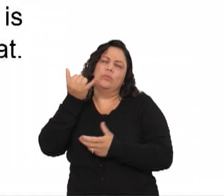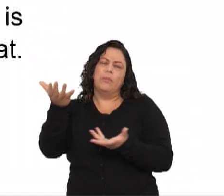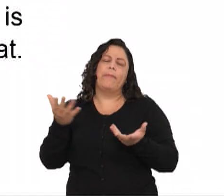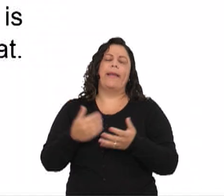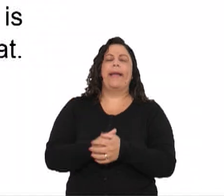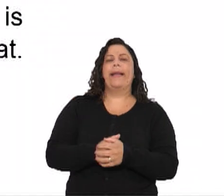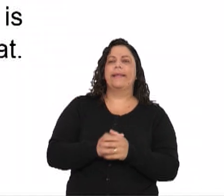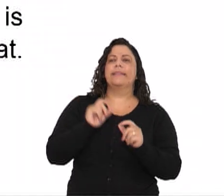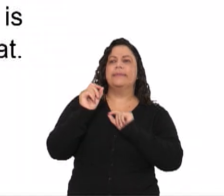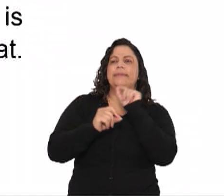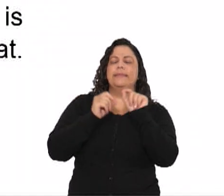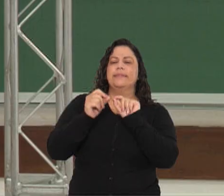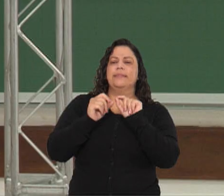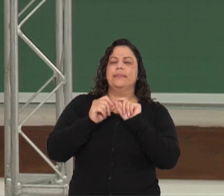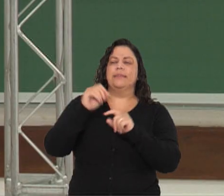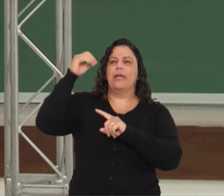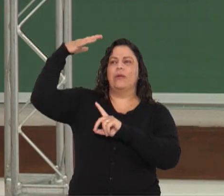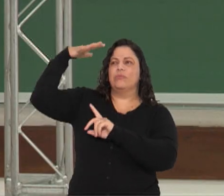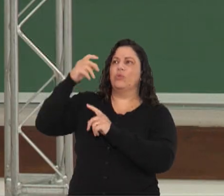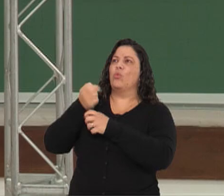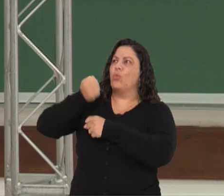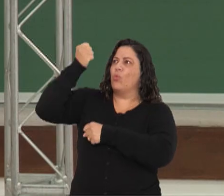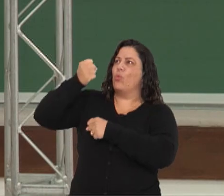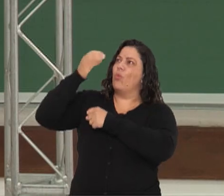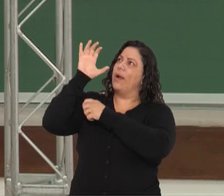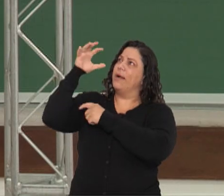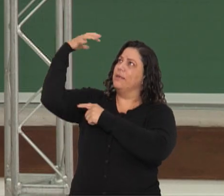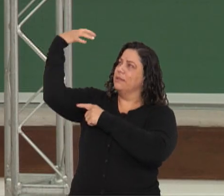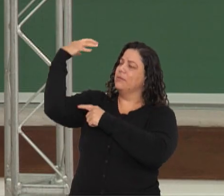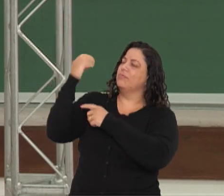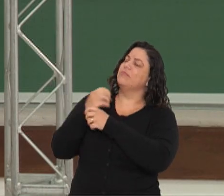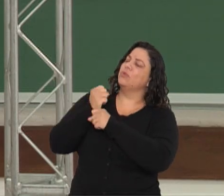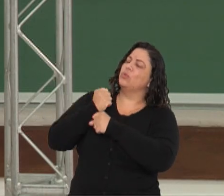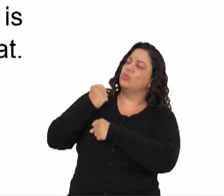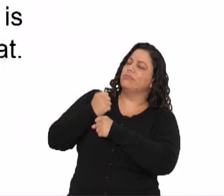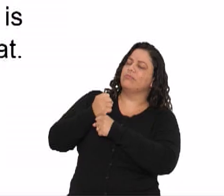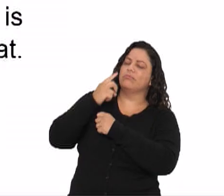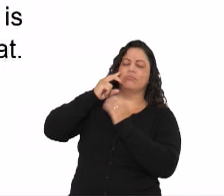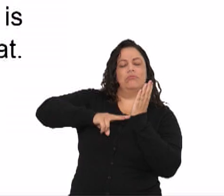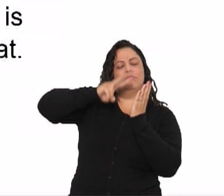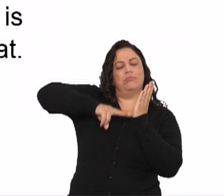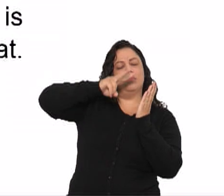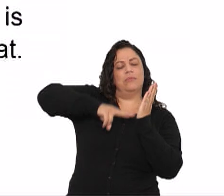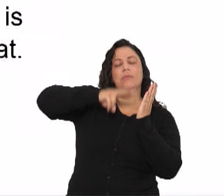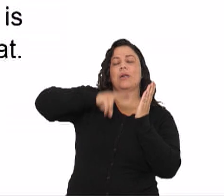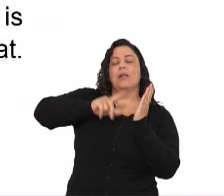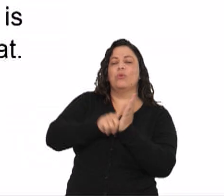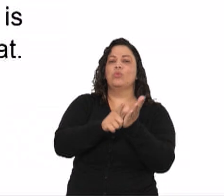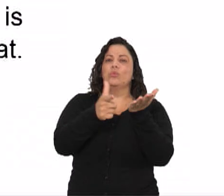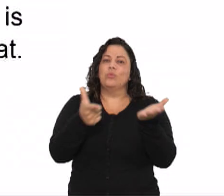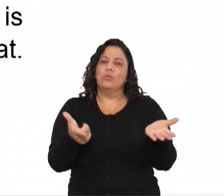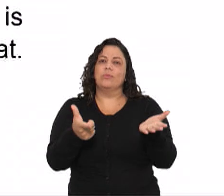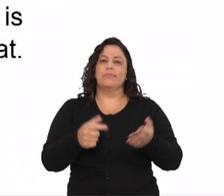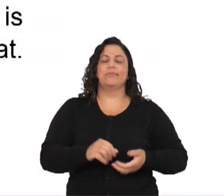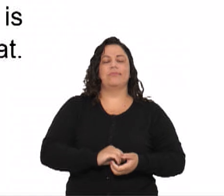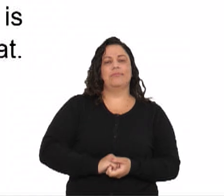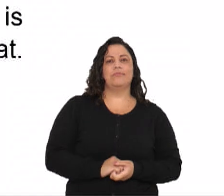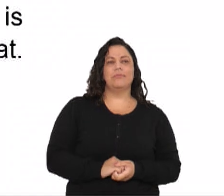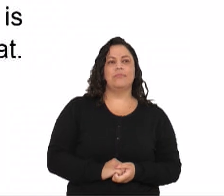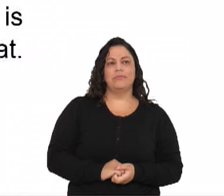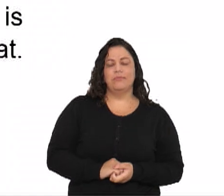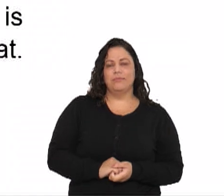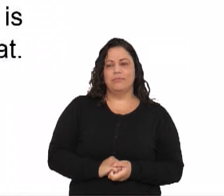E a number 9, vamos fazer junto porque só restou uma, né? Tom is my uncle. Então, Tom é o meu tio. He is